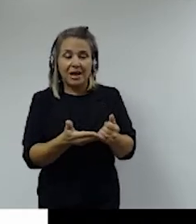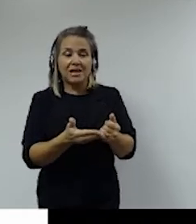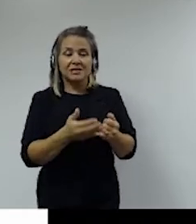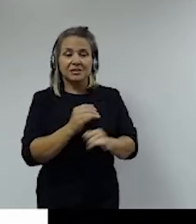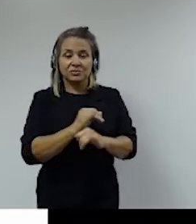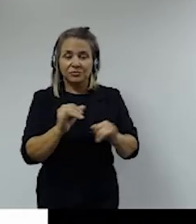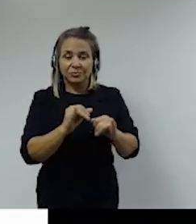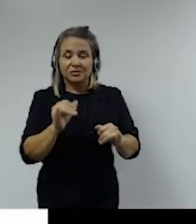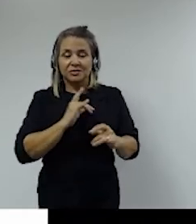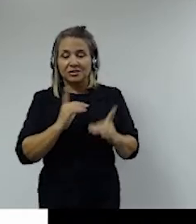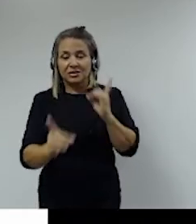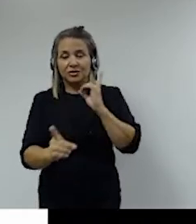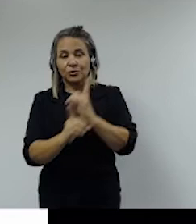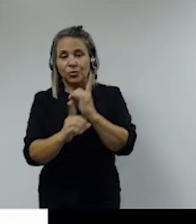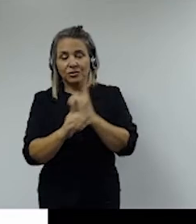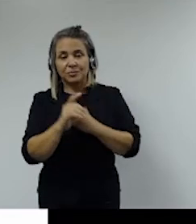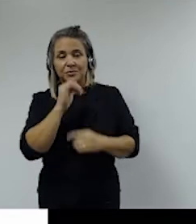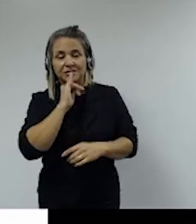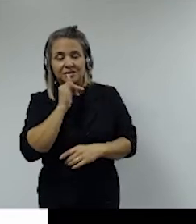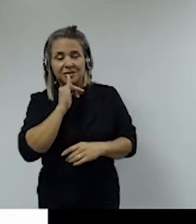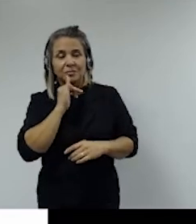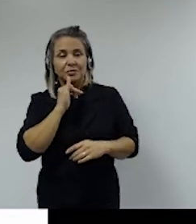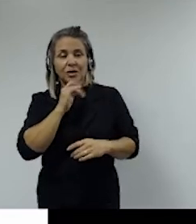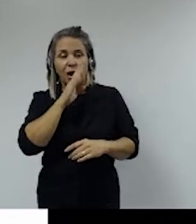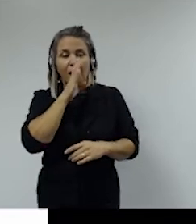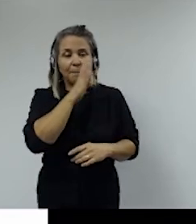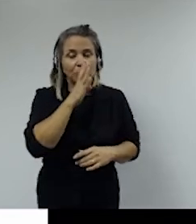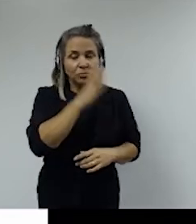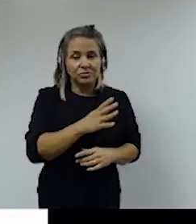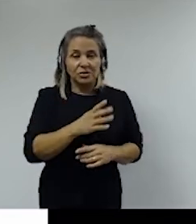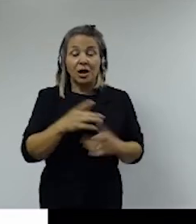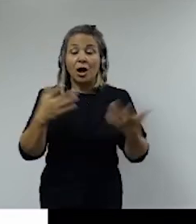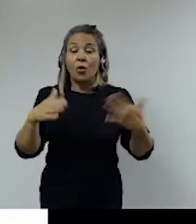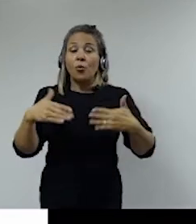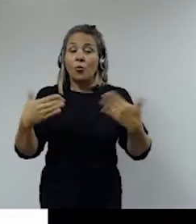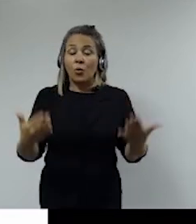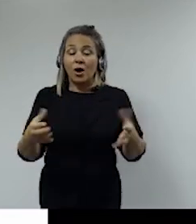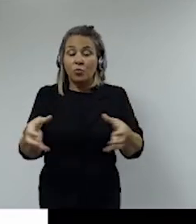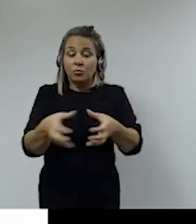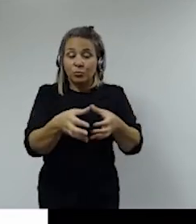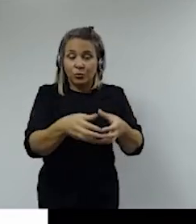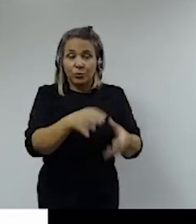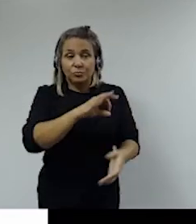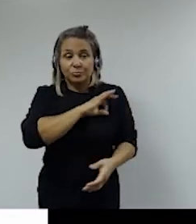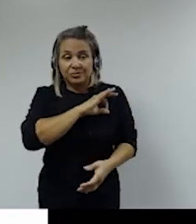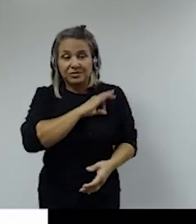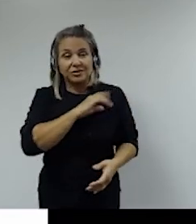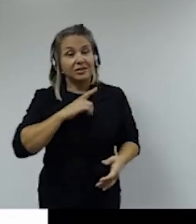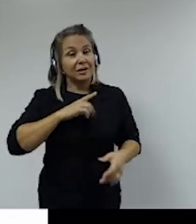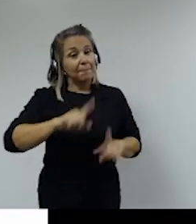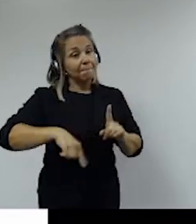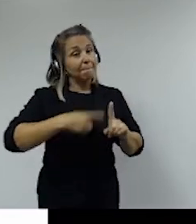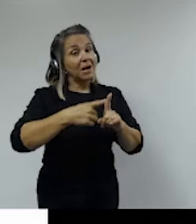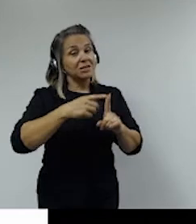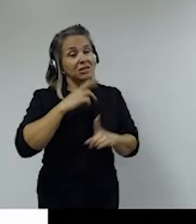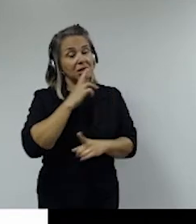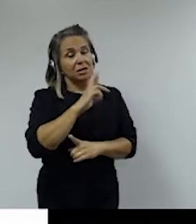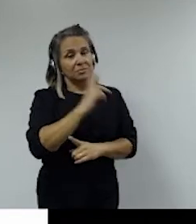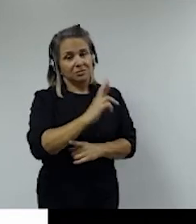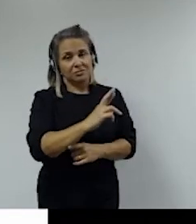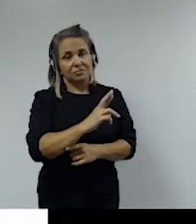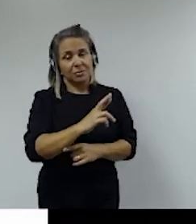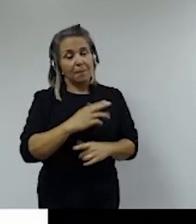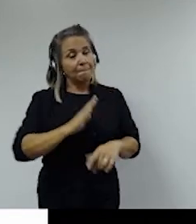ela identifica, por exemplo, padrões de abuso, ou seja, qual é o batalhão, por exemplo, né, que surge mais reclamação, qual é o batalhão mais